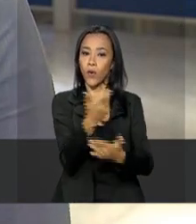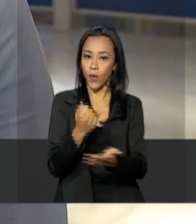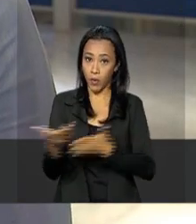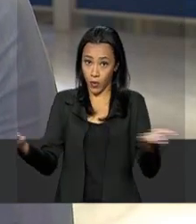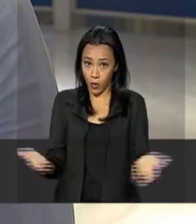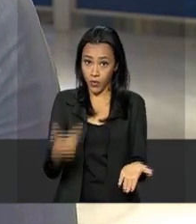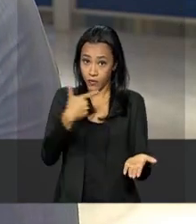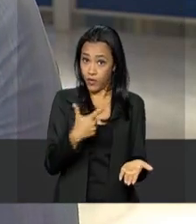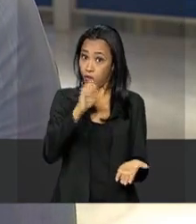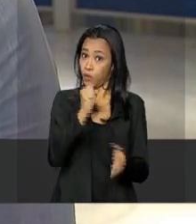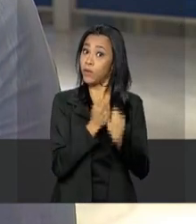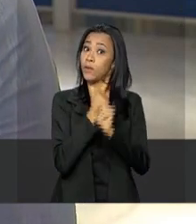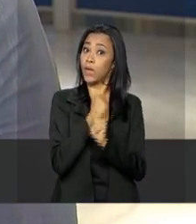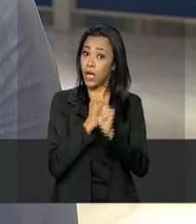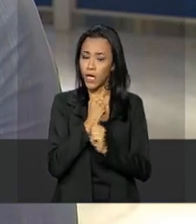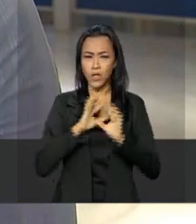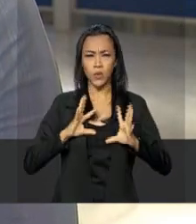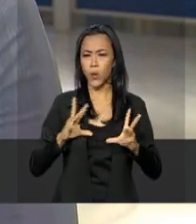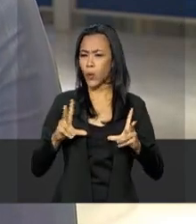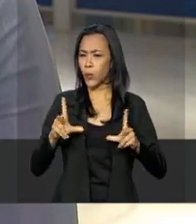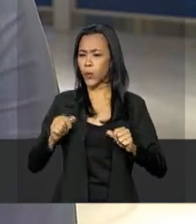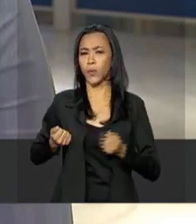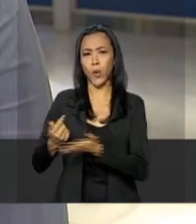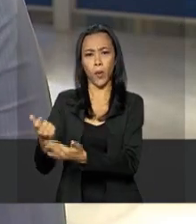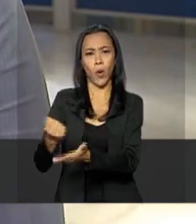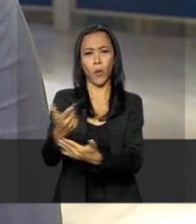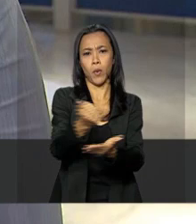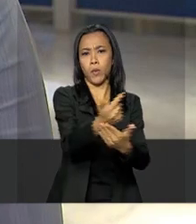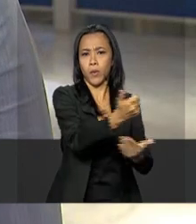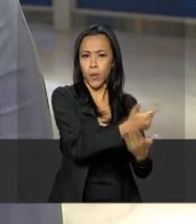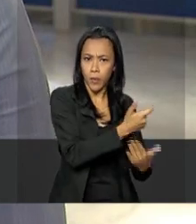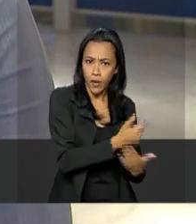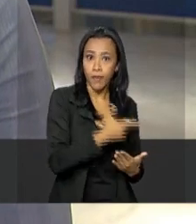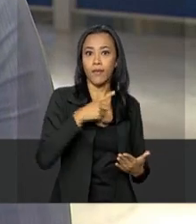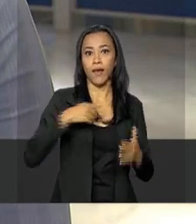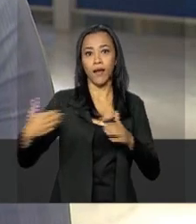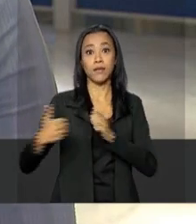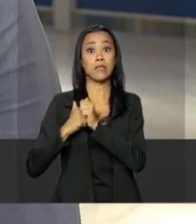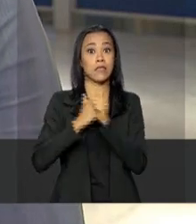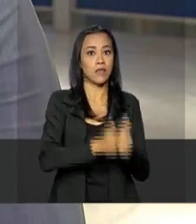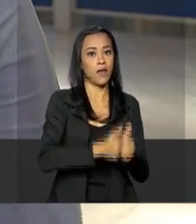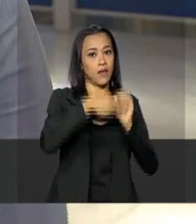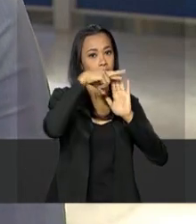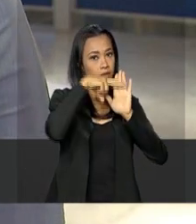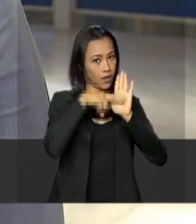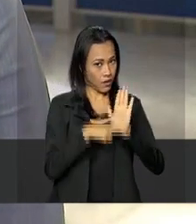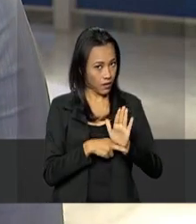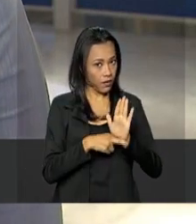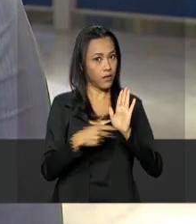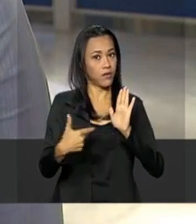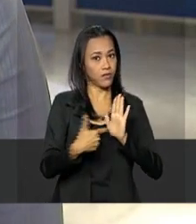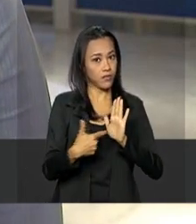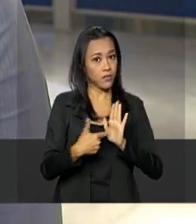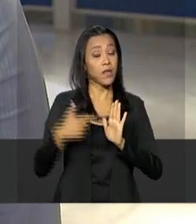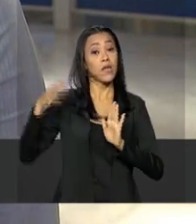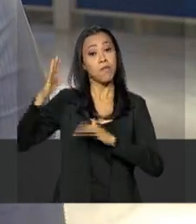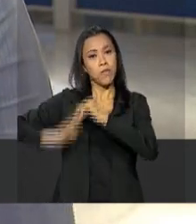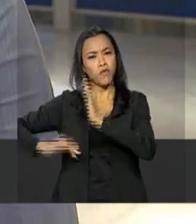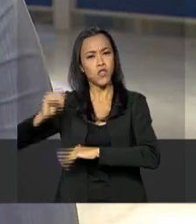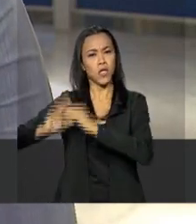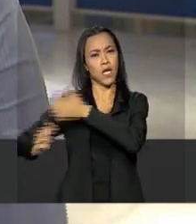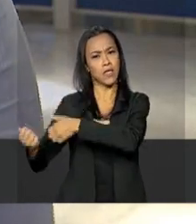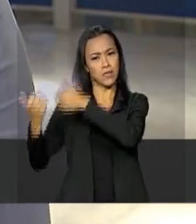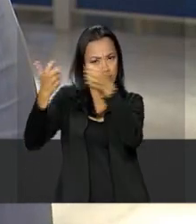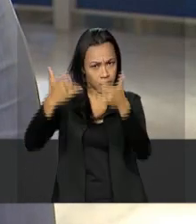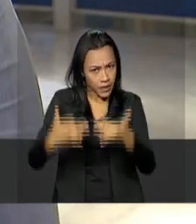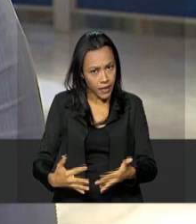quase todas as relações de consumo do país estão sujeitas às regras do Código, que, segundo especialistas, representa